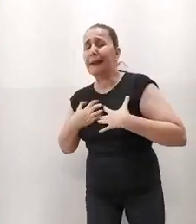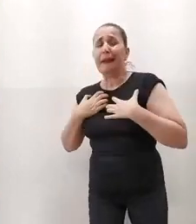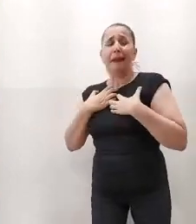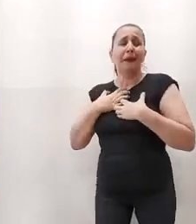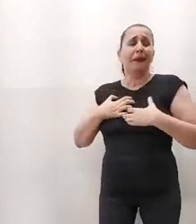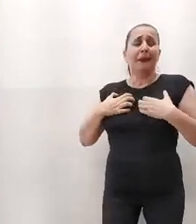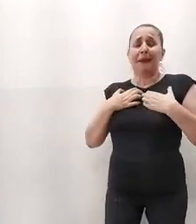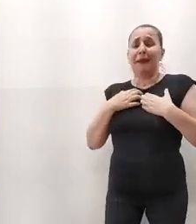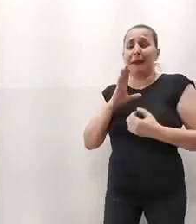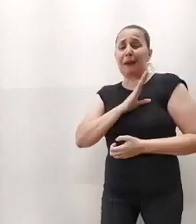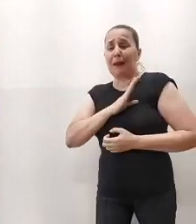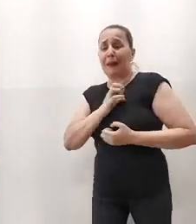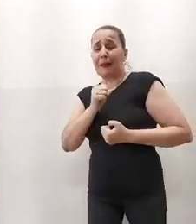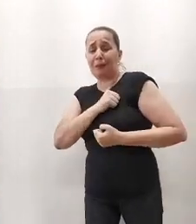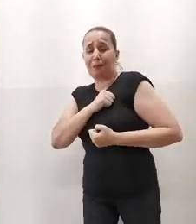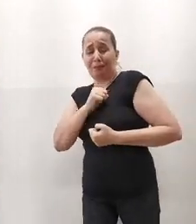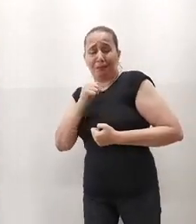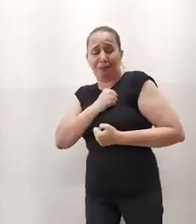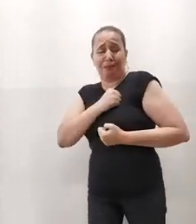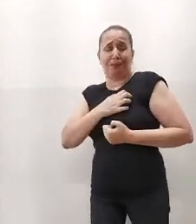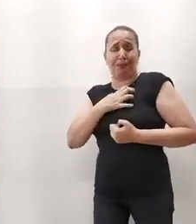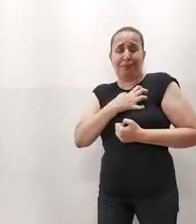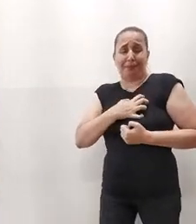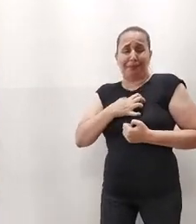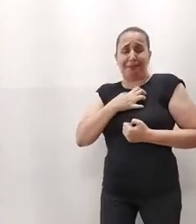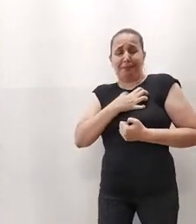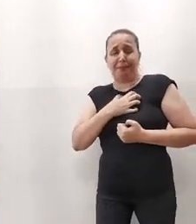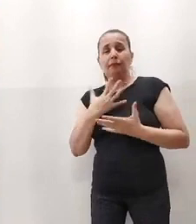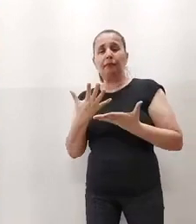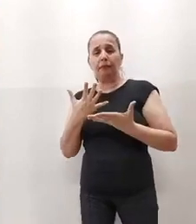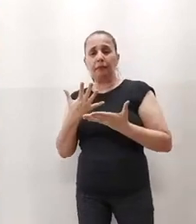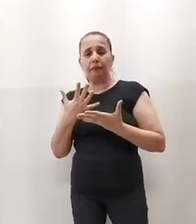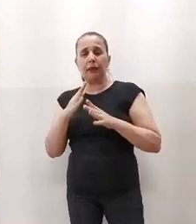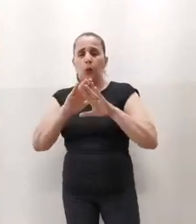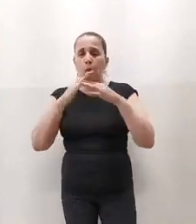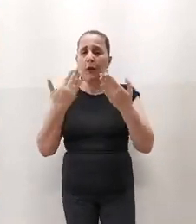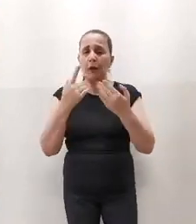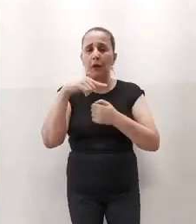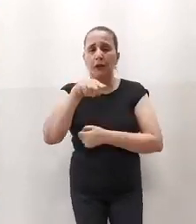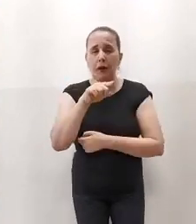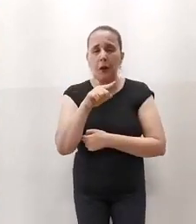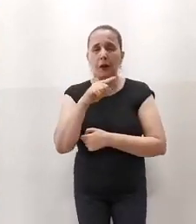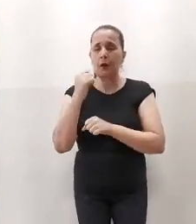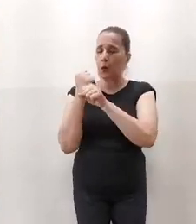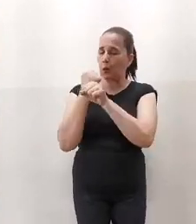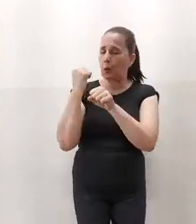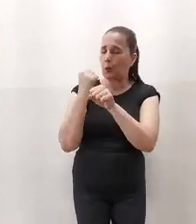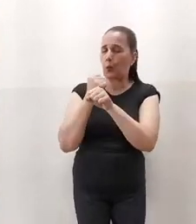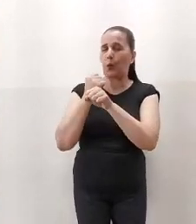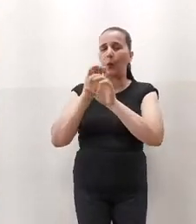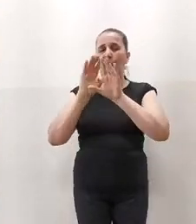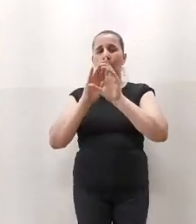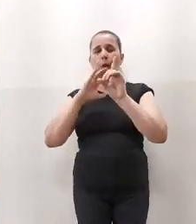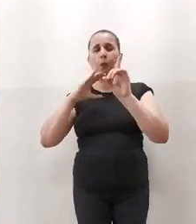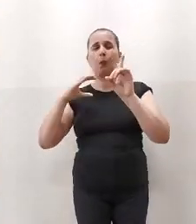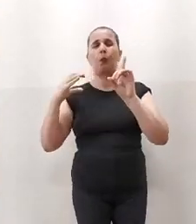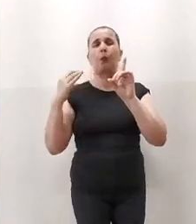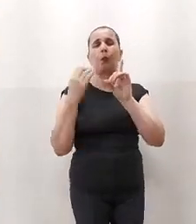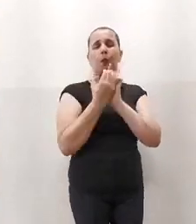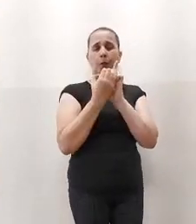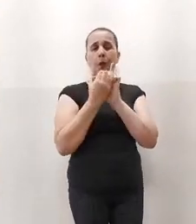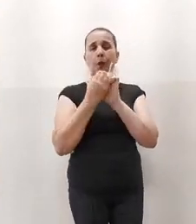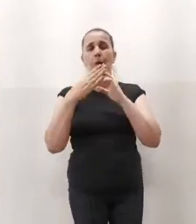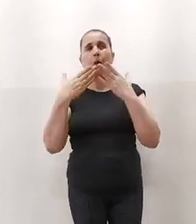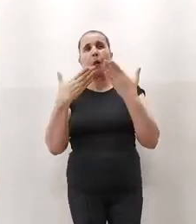por ter um coração corrupto? Quando foi, irmãos, que nós construímos um culto ou